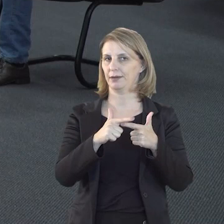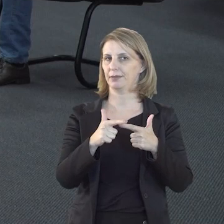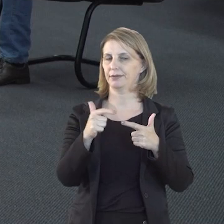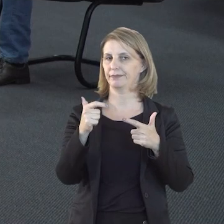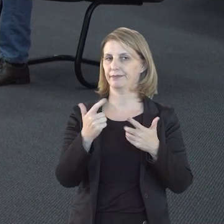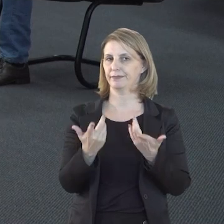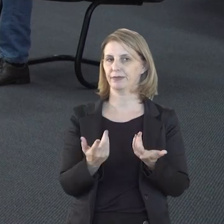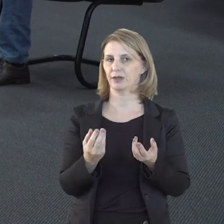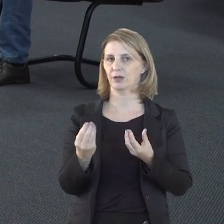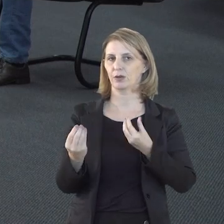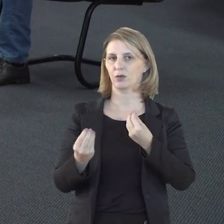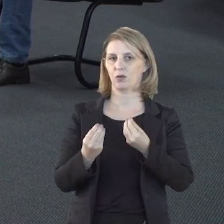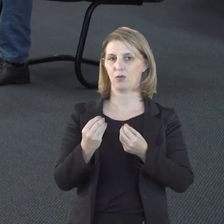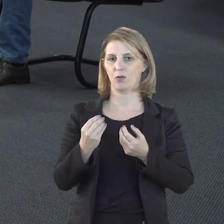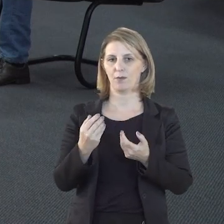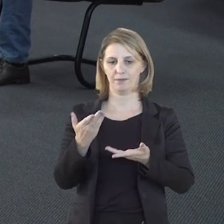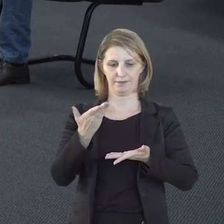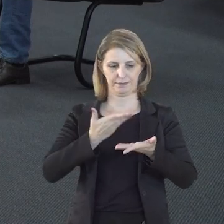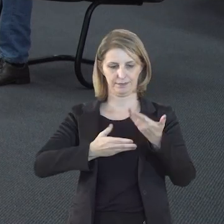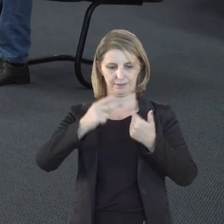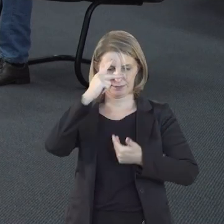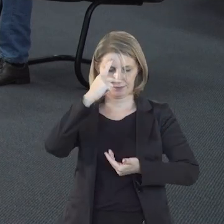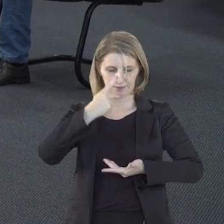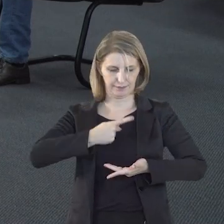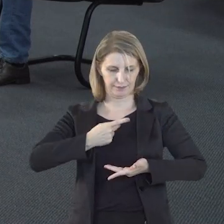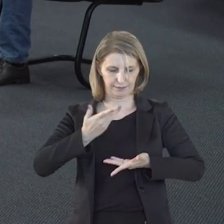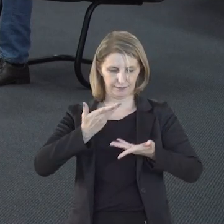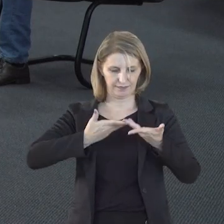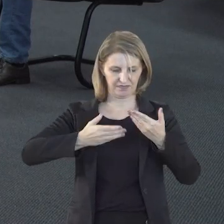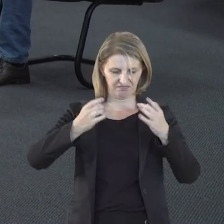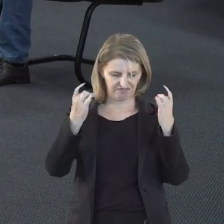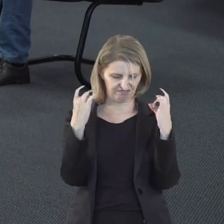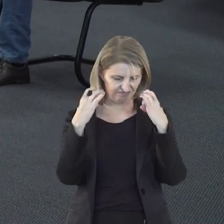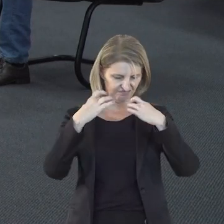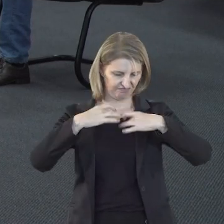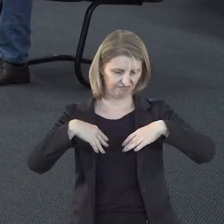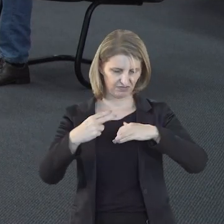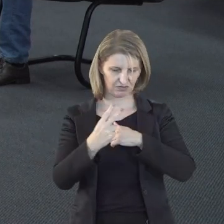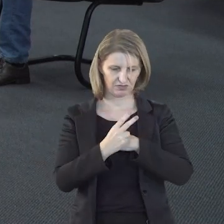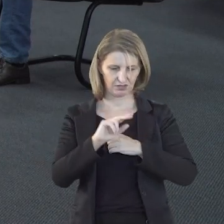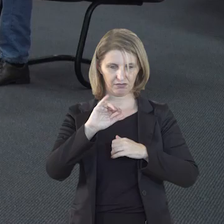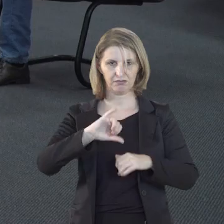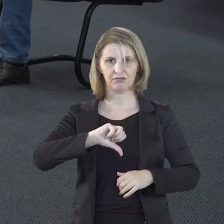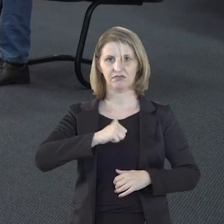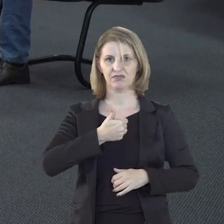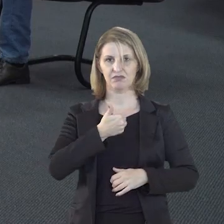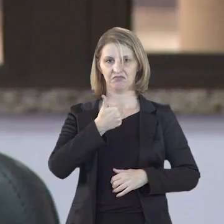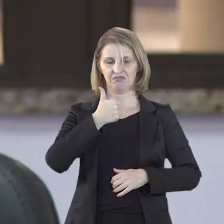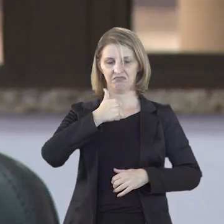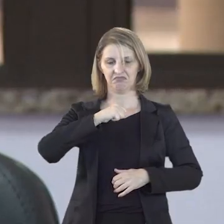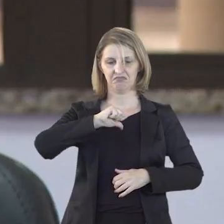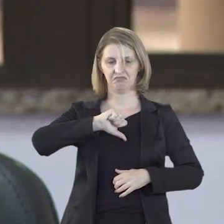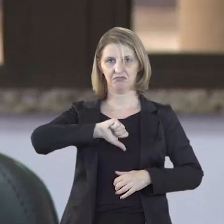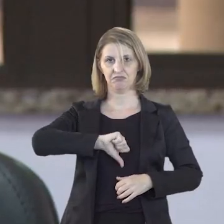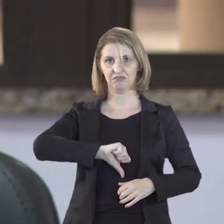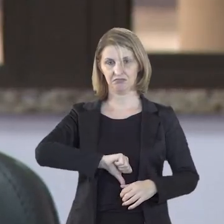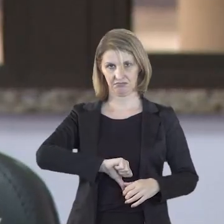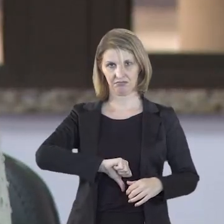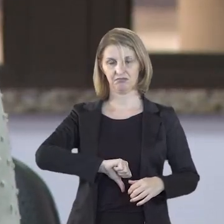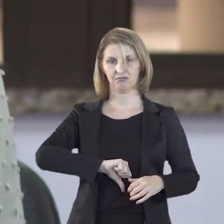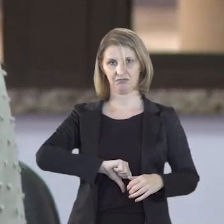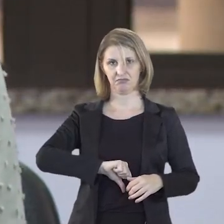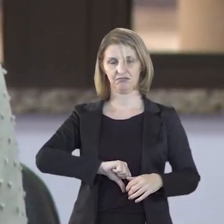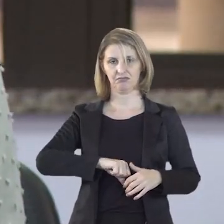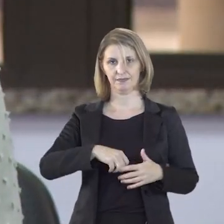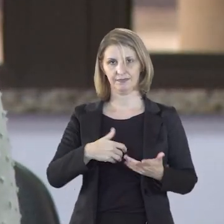que além dessa relação com a alimentação, né, a nossa relação com a gente mesmo, a gente vai se abandonando, a autoestima vai